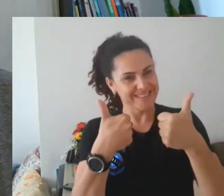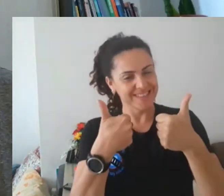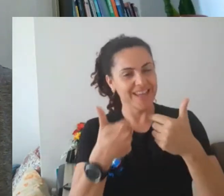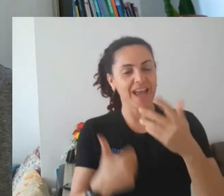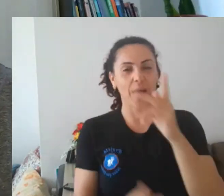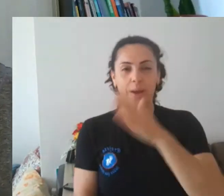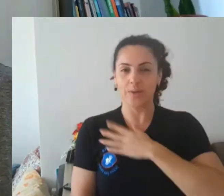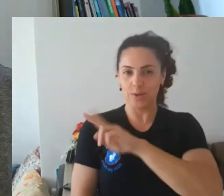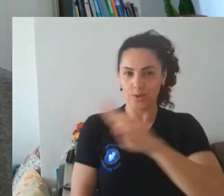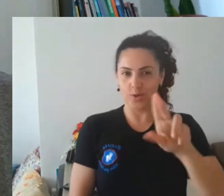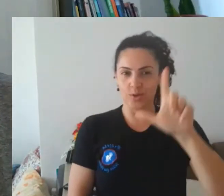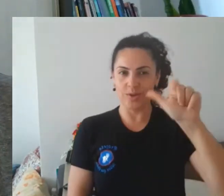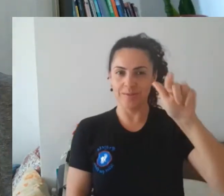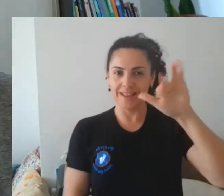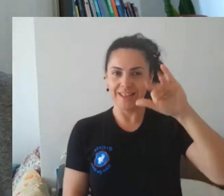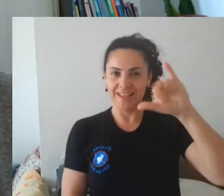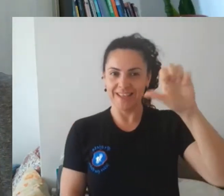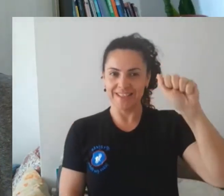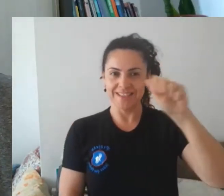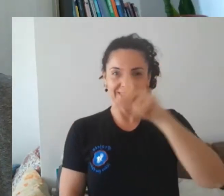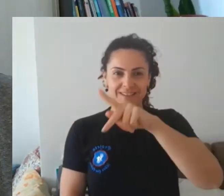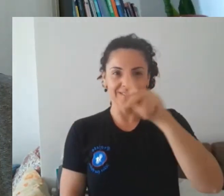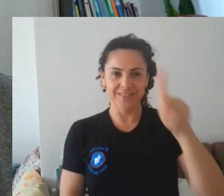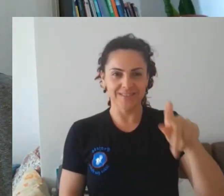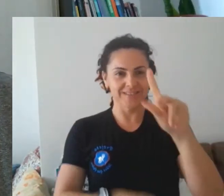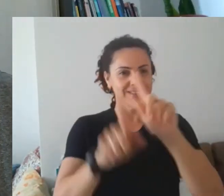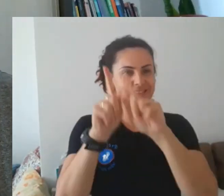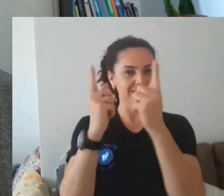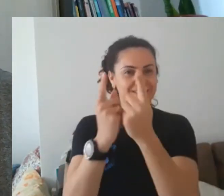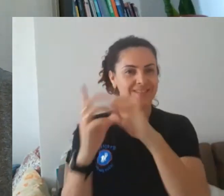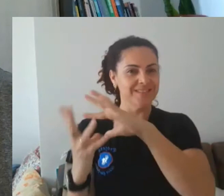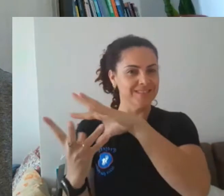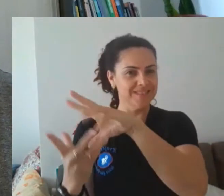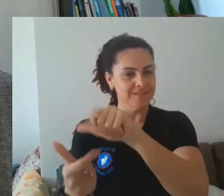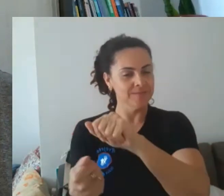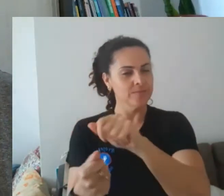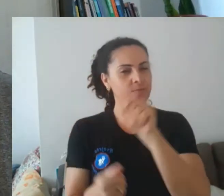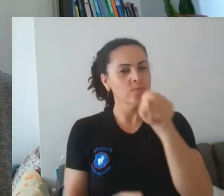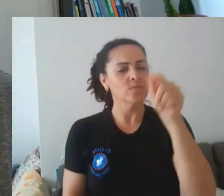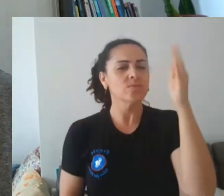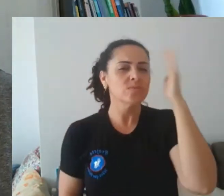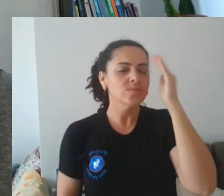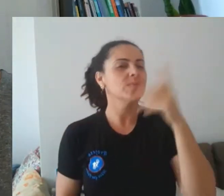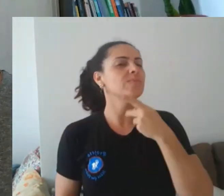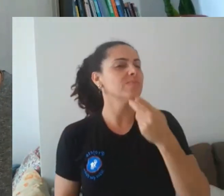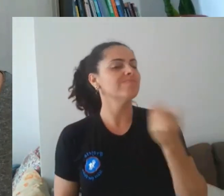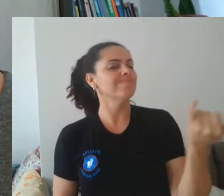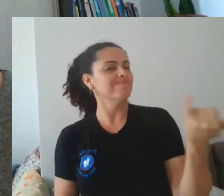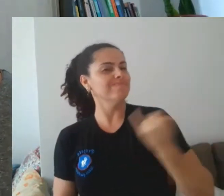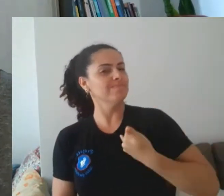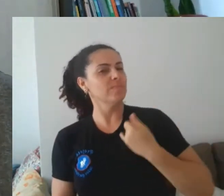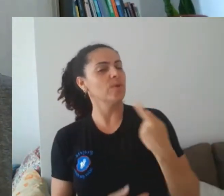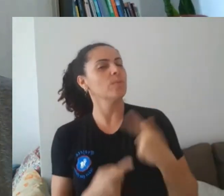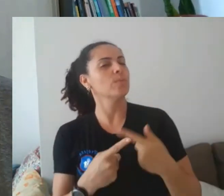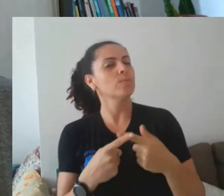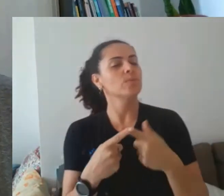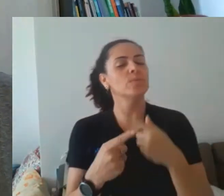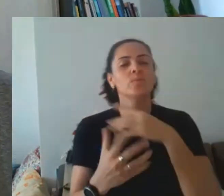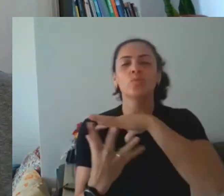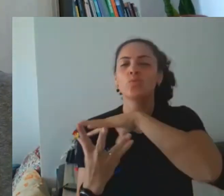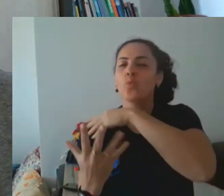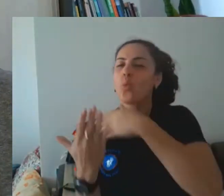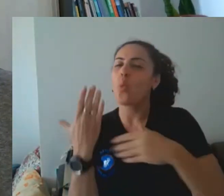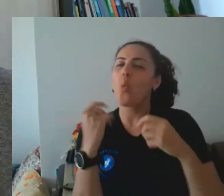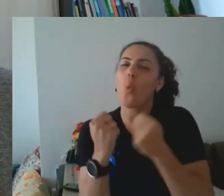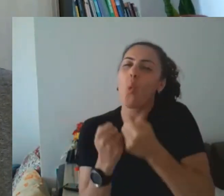tudo certo? Aqui quem fala é a professora Larissa de Geografia. Você sabe me dizer por que hoje a maior parte dos países do